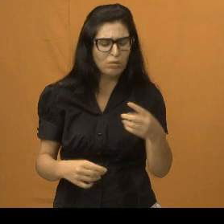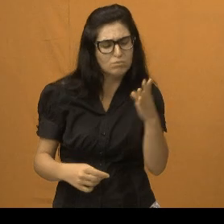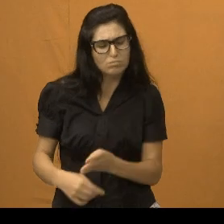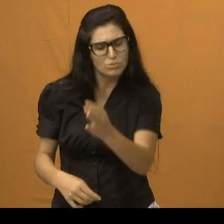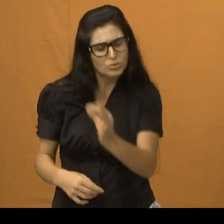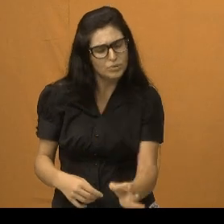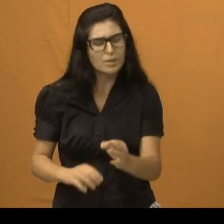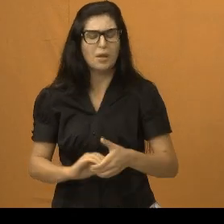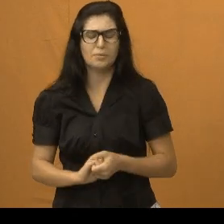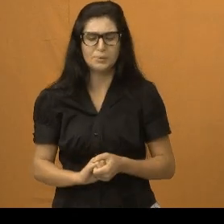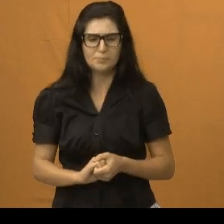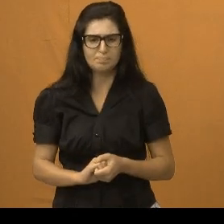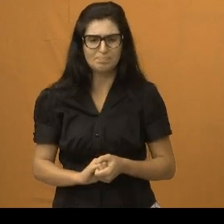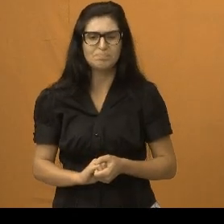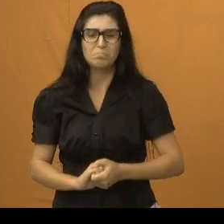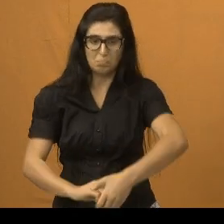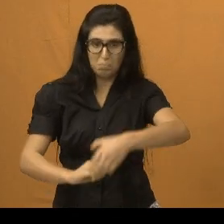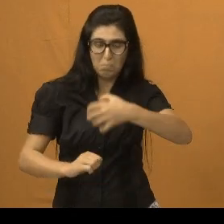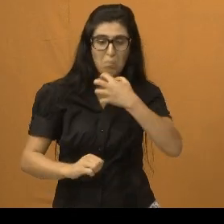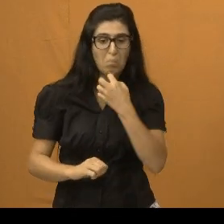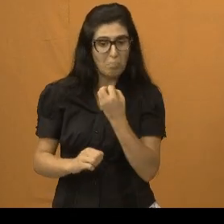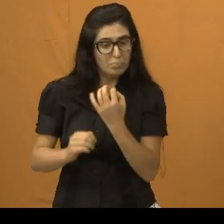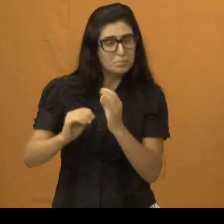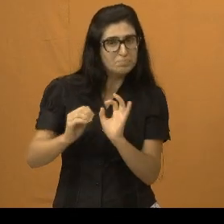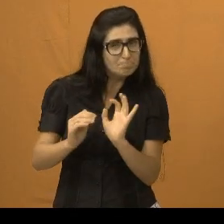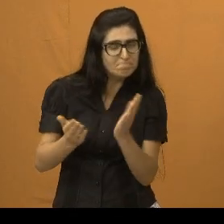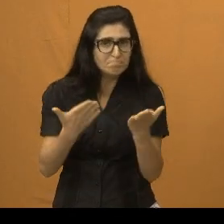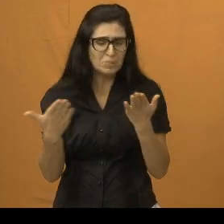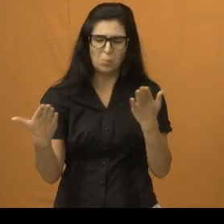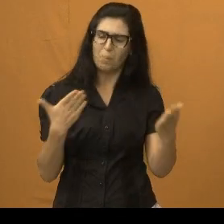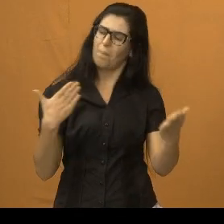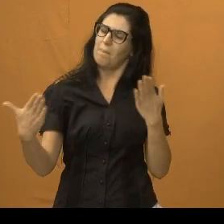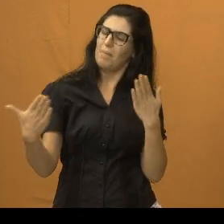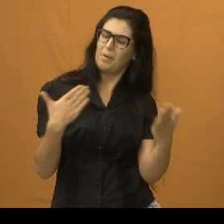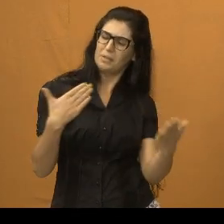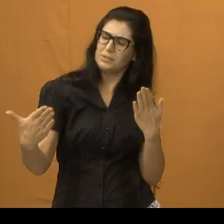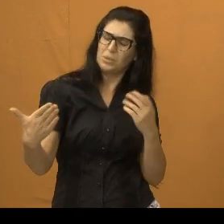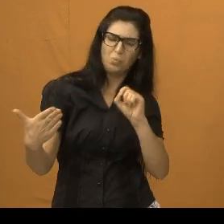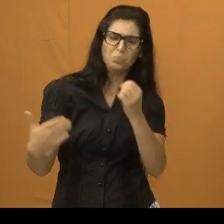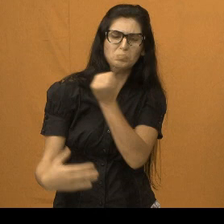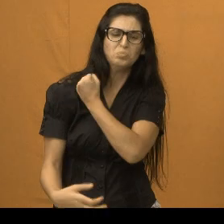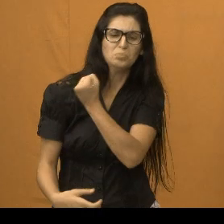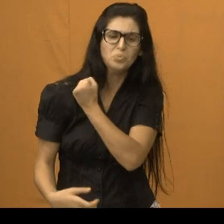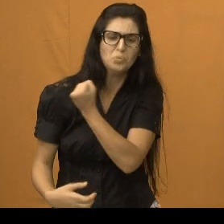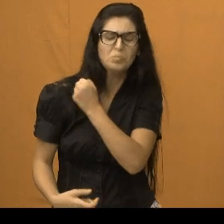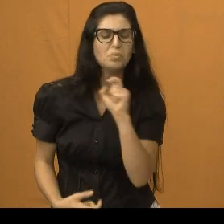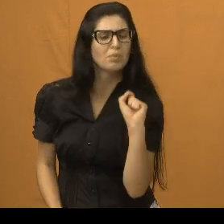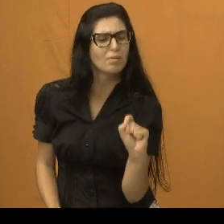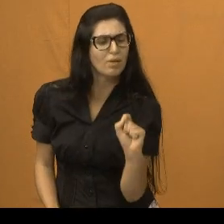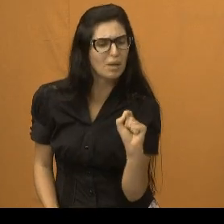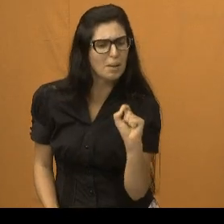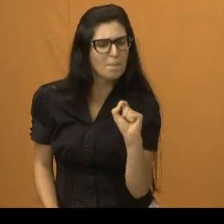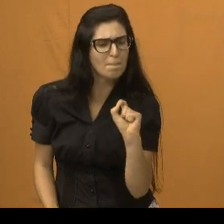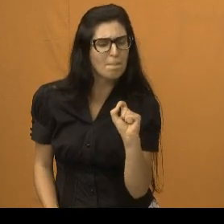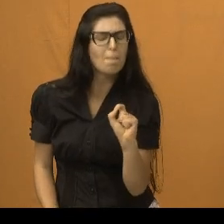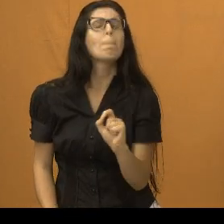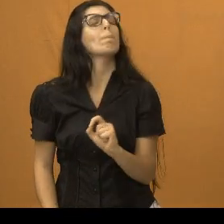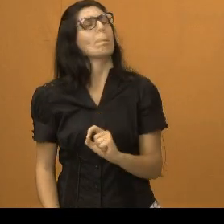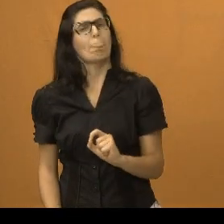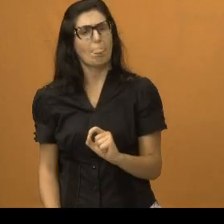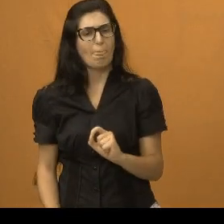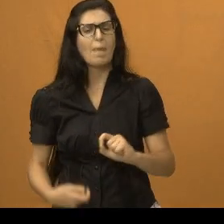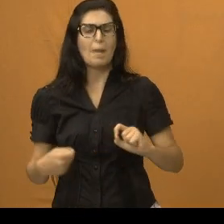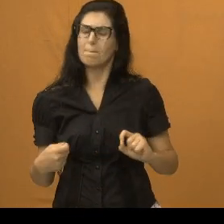54%. E nós estamos bem assim distante, na qual demonstra que nós estamos ainda com uma